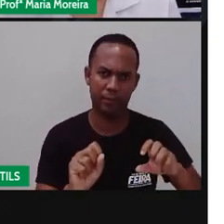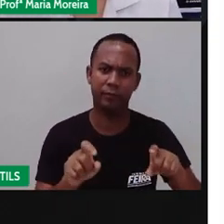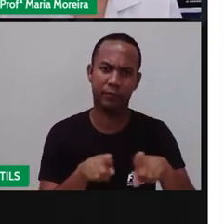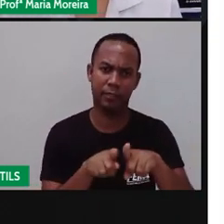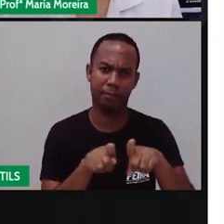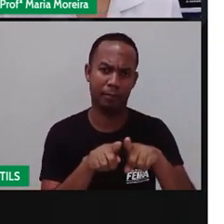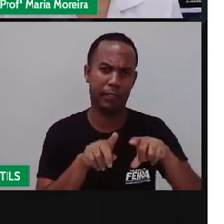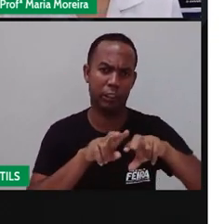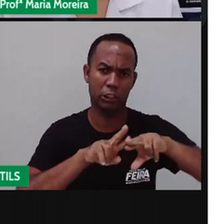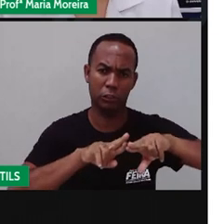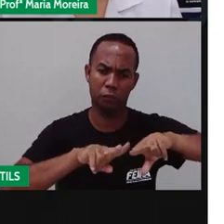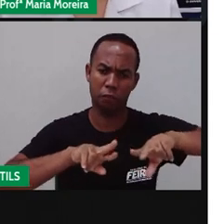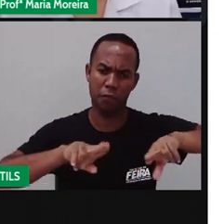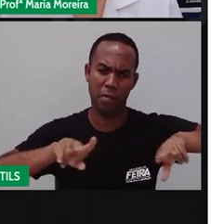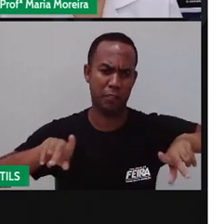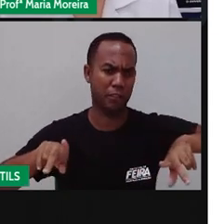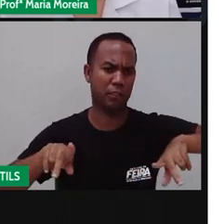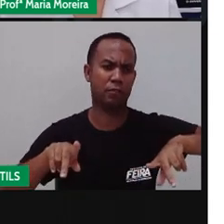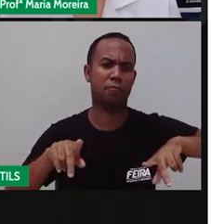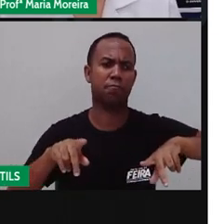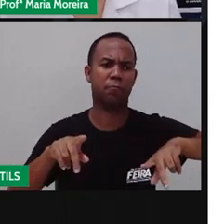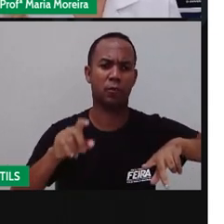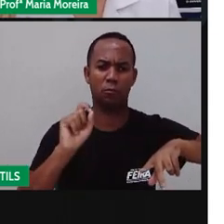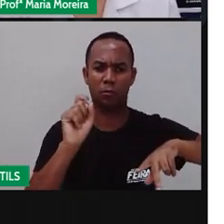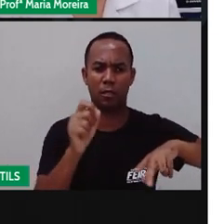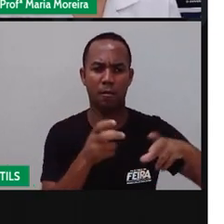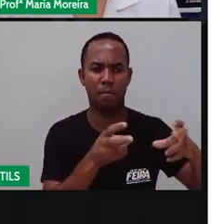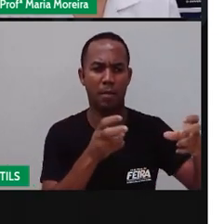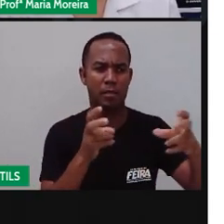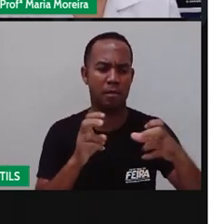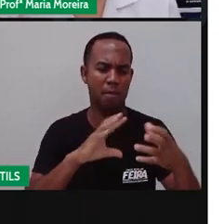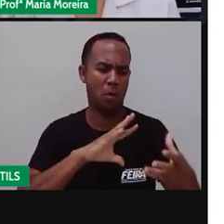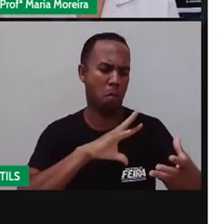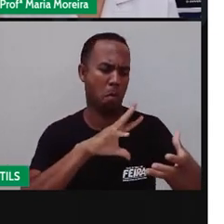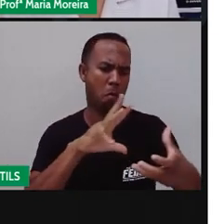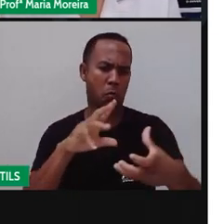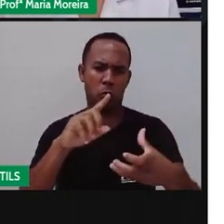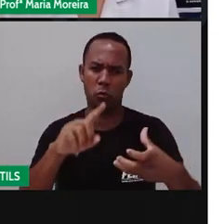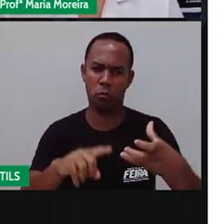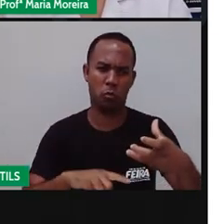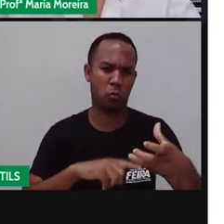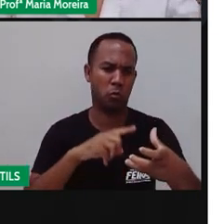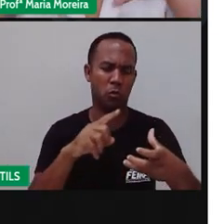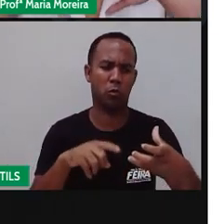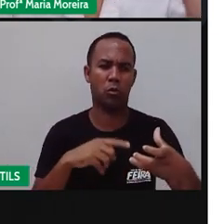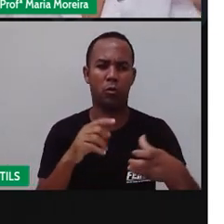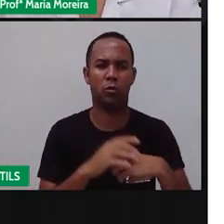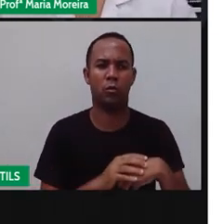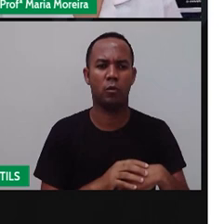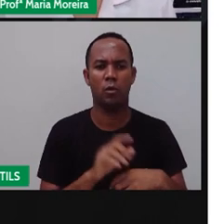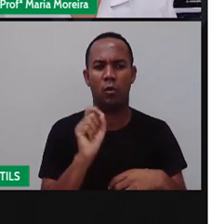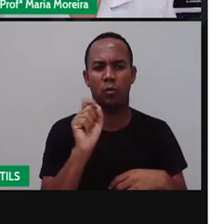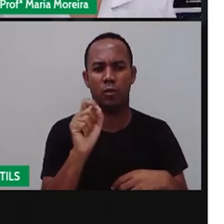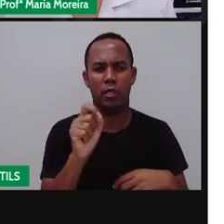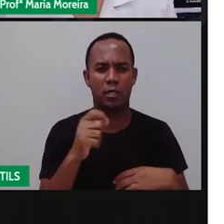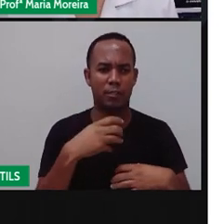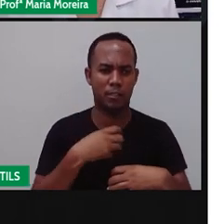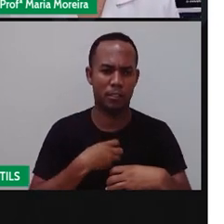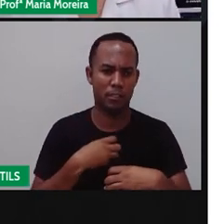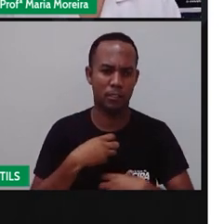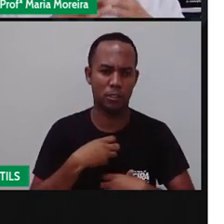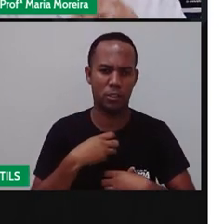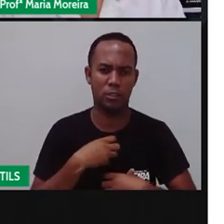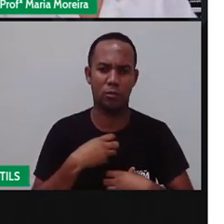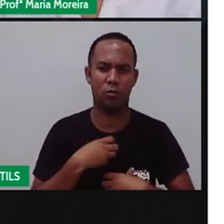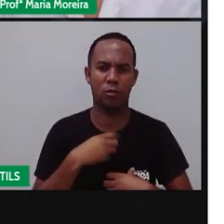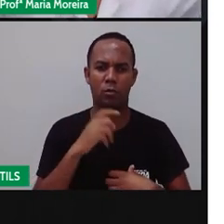ações que nos ajudam, né, a perceber o mundo ao nosso redor. Então, são esses sentidos que fazem com que a gente perceba